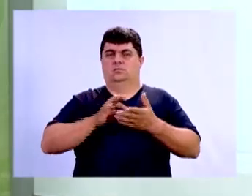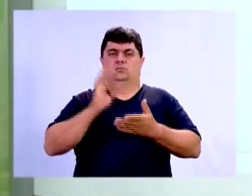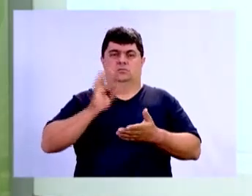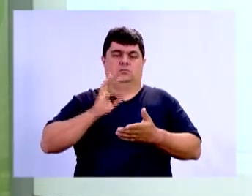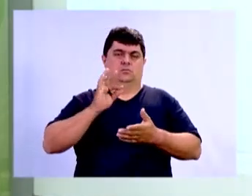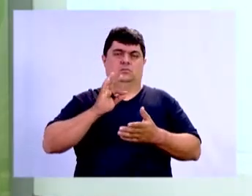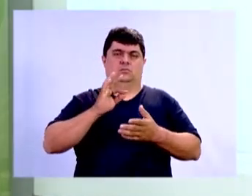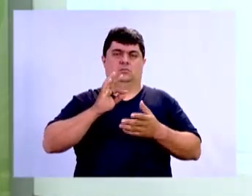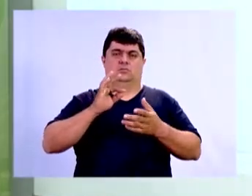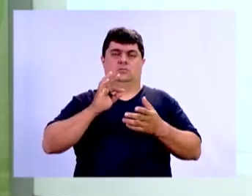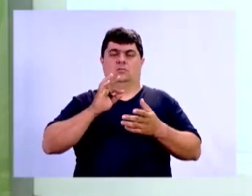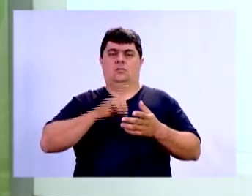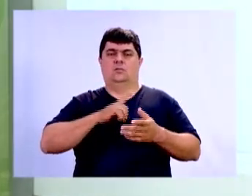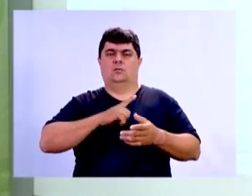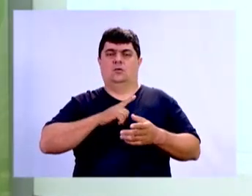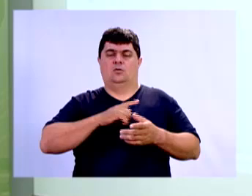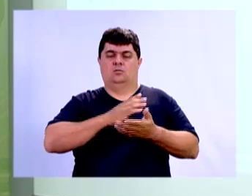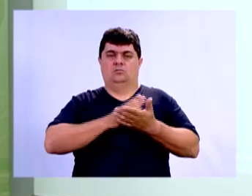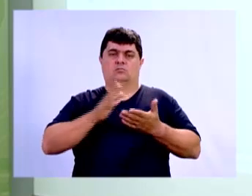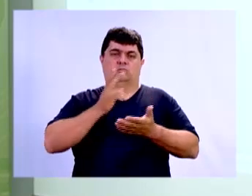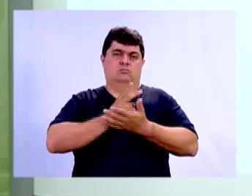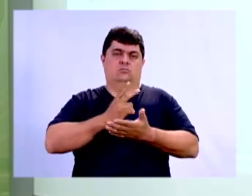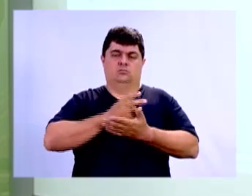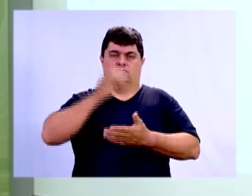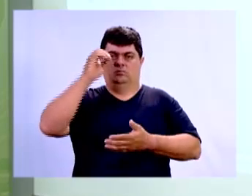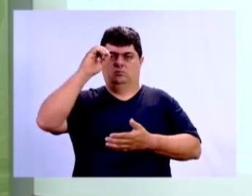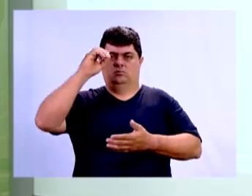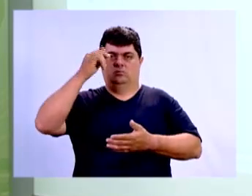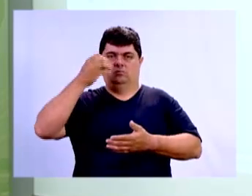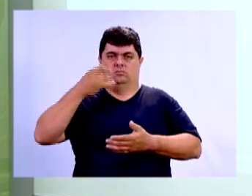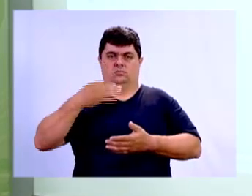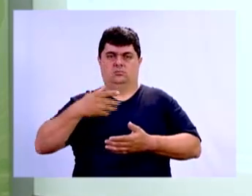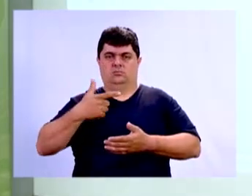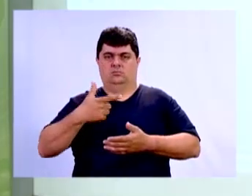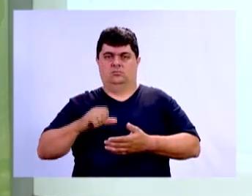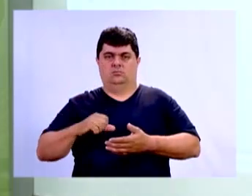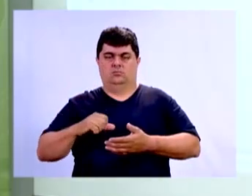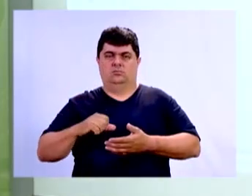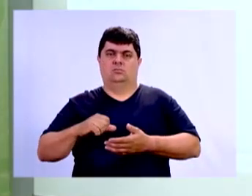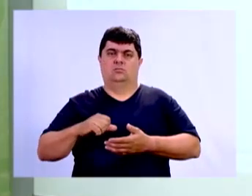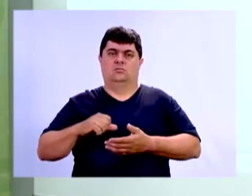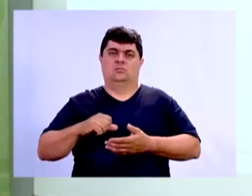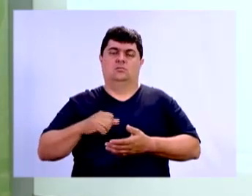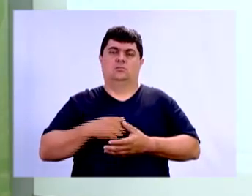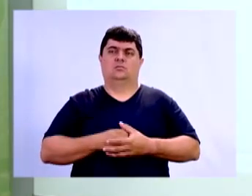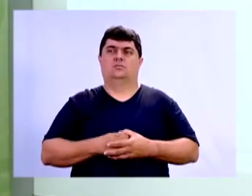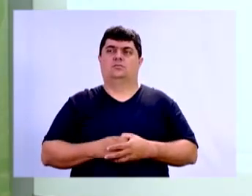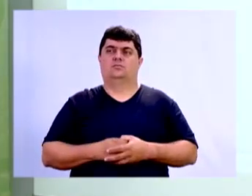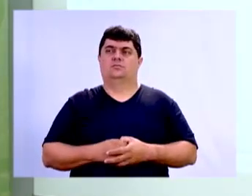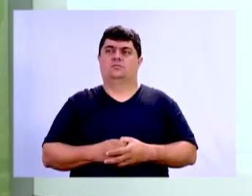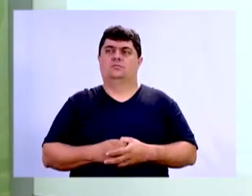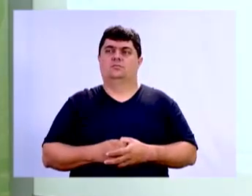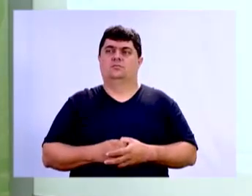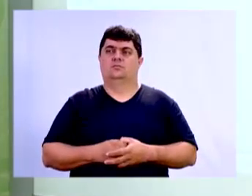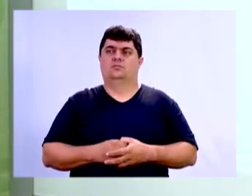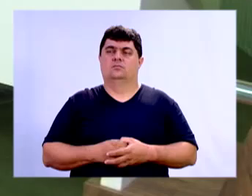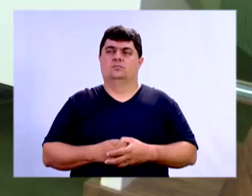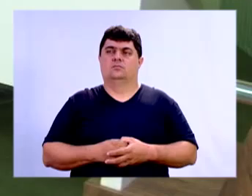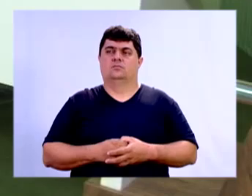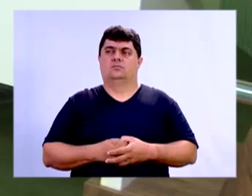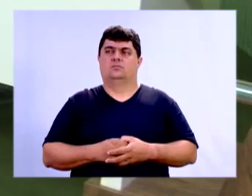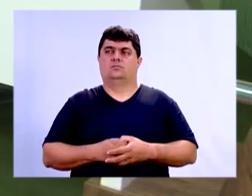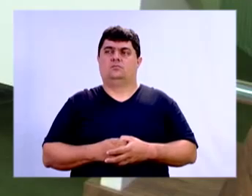JavaScript começa de 0 e vai... você tem que o tamanho tamanho vetor menos 1, que é o limite dele. É